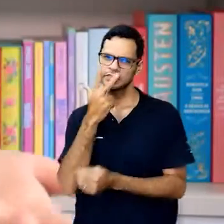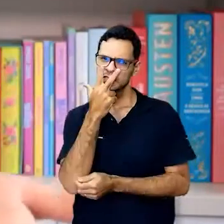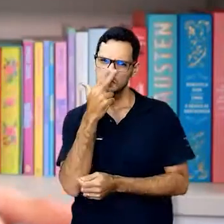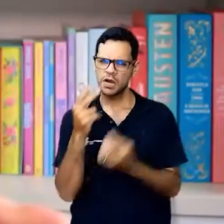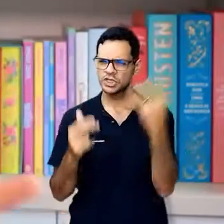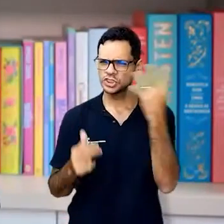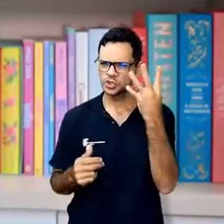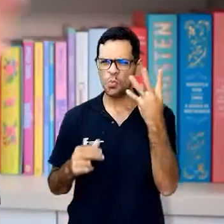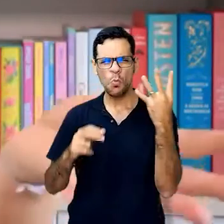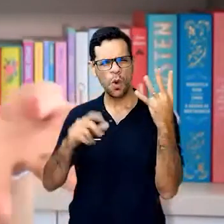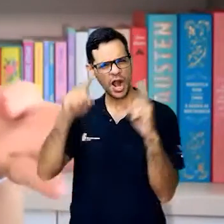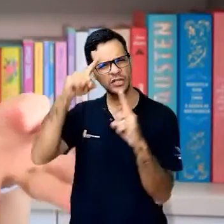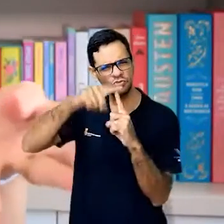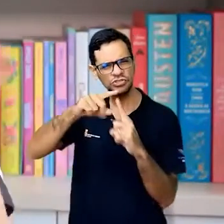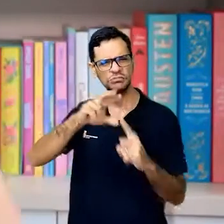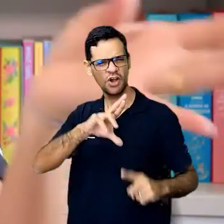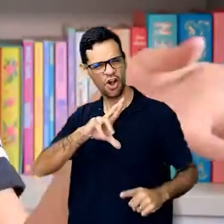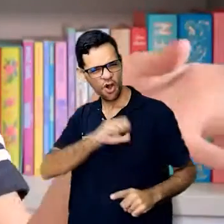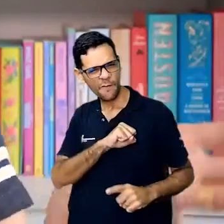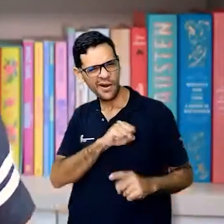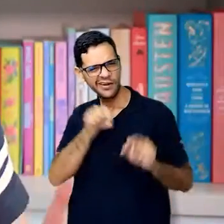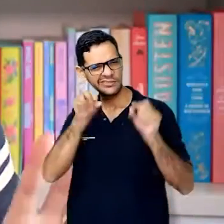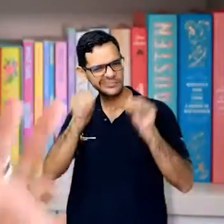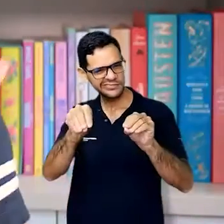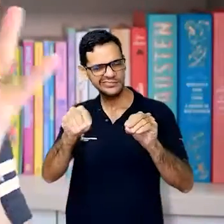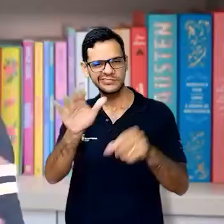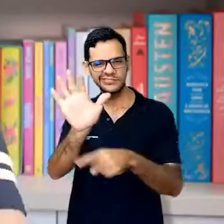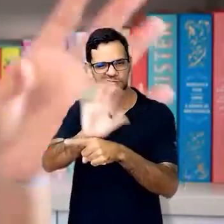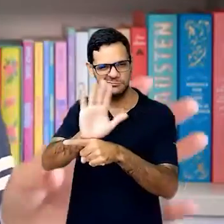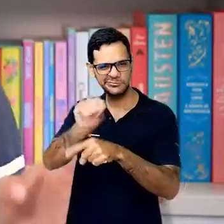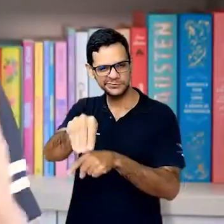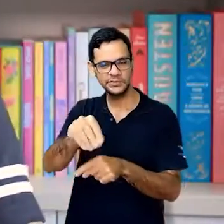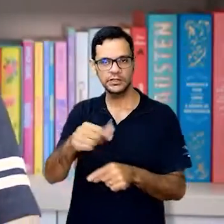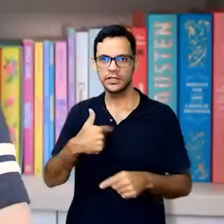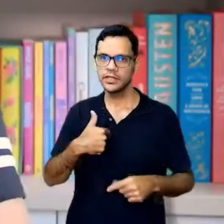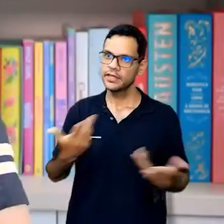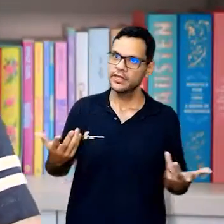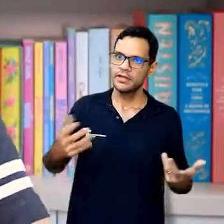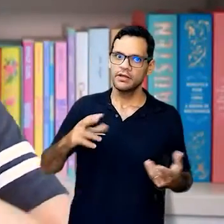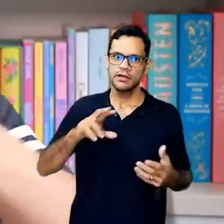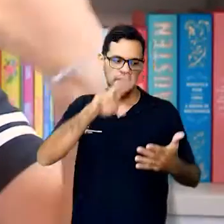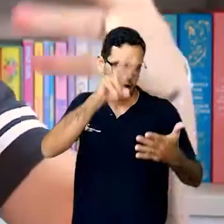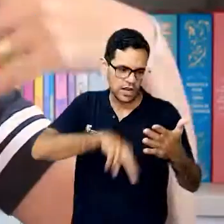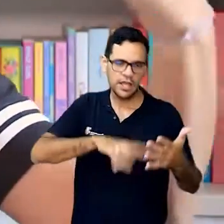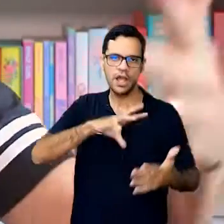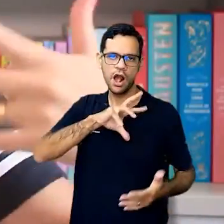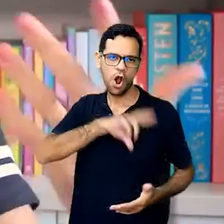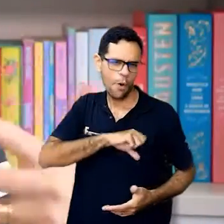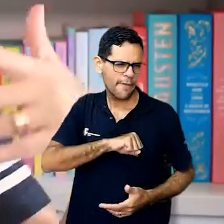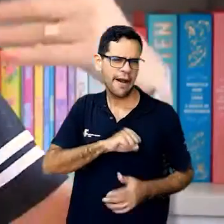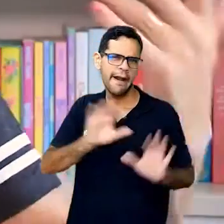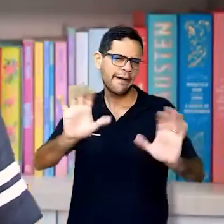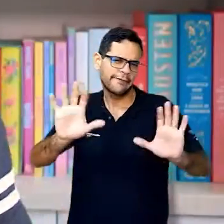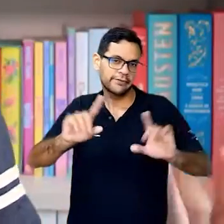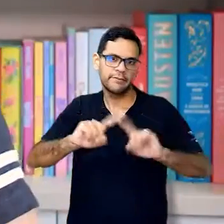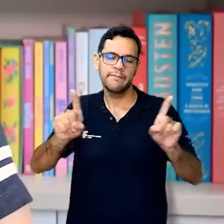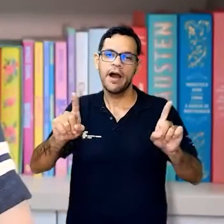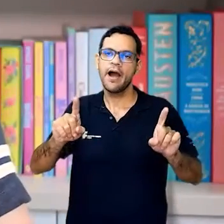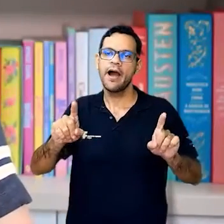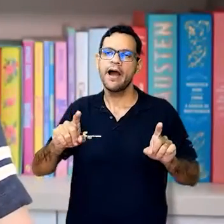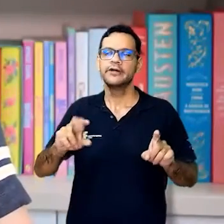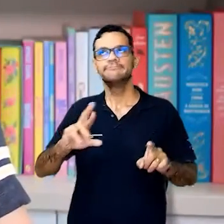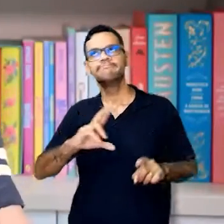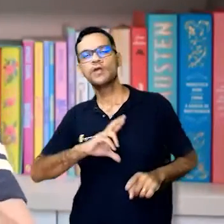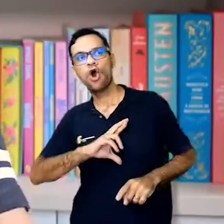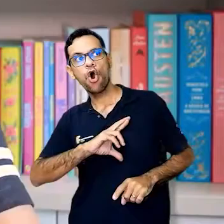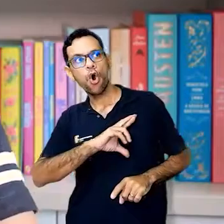tipo de romance, se eu não me engano é o quarto tipo de romance que eu tô colocando aqui nesse vídeo. E eu até costumo dizer, né, que eu não sou uma grande leitora de romances,